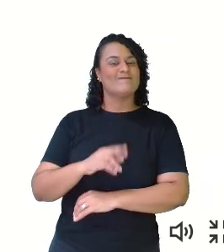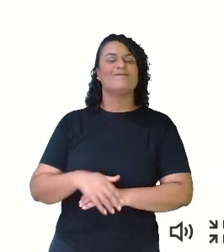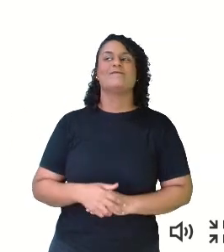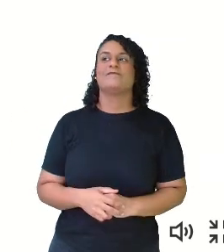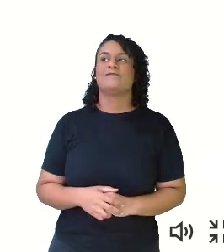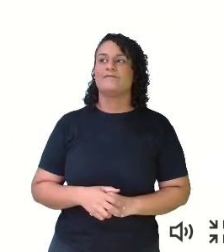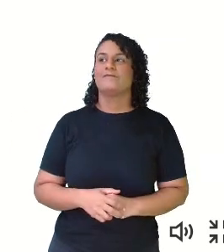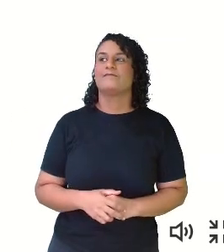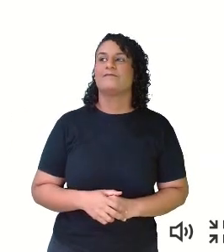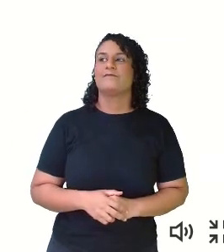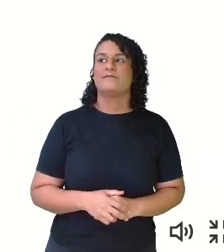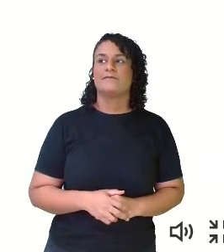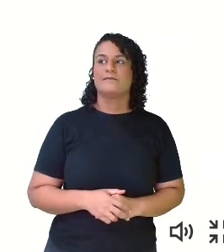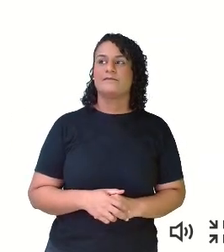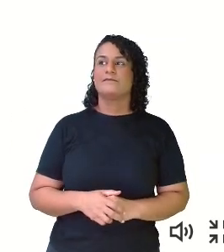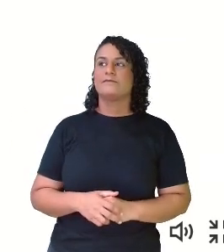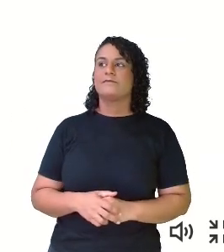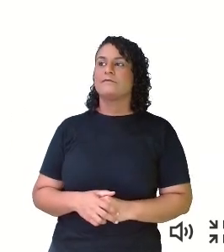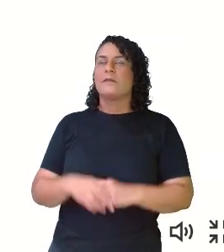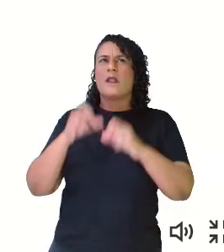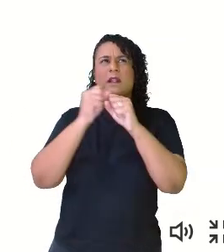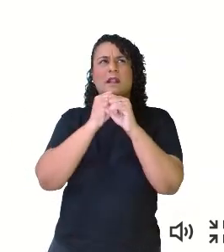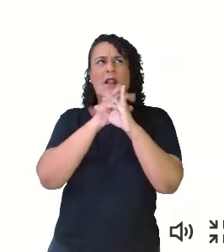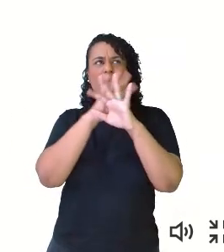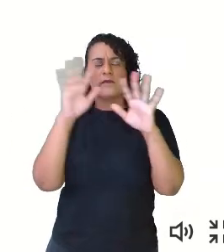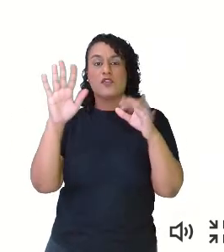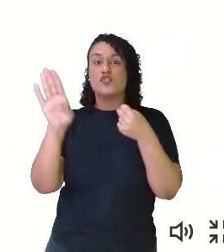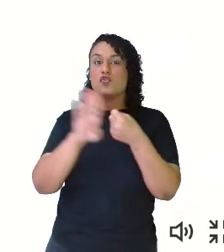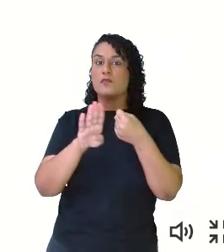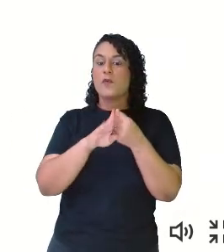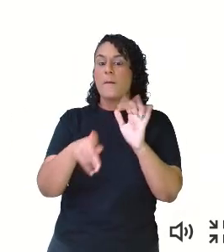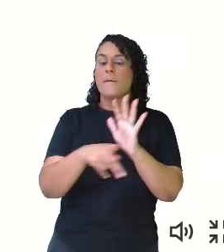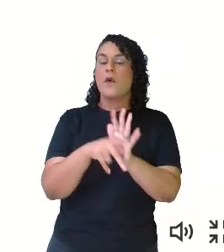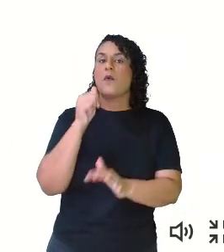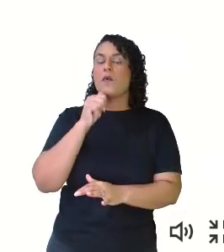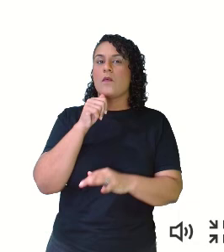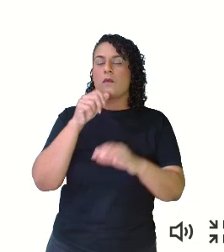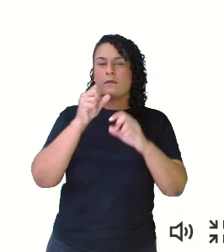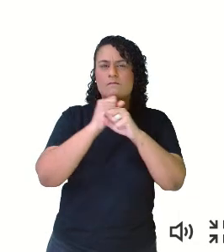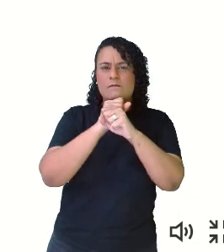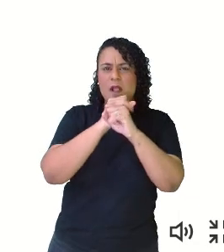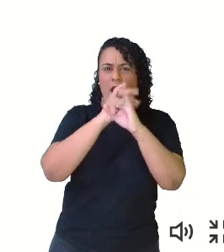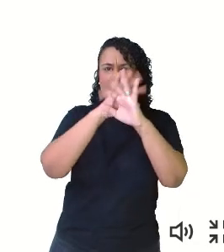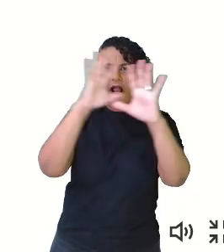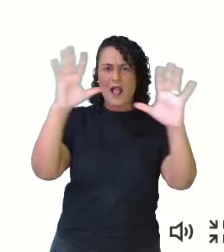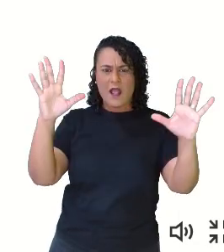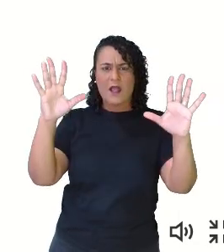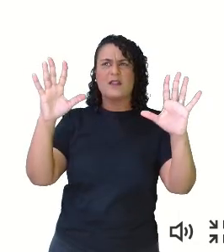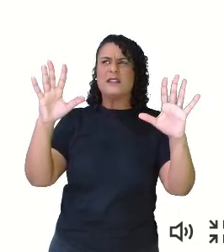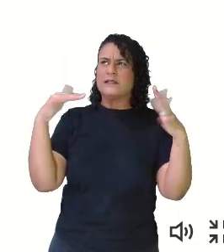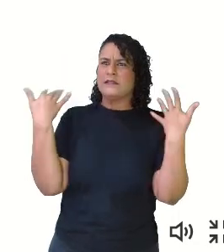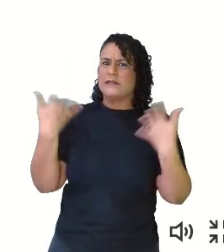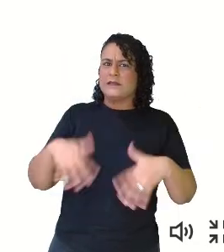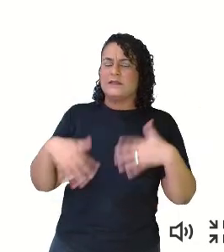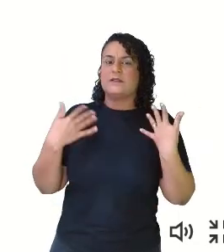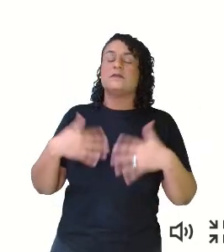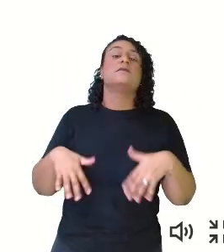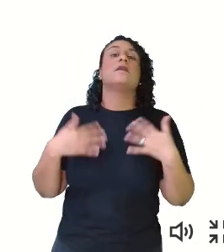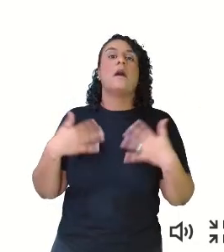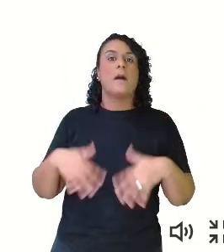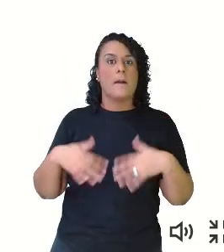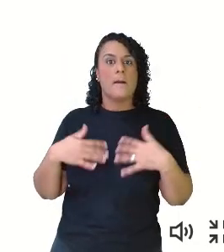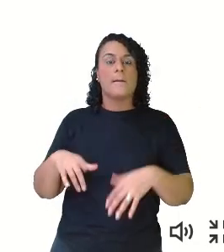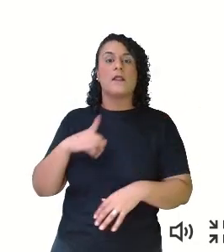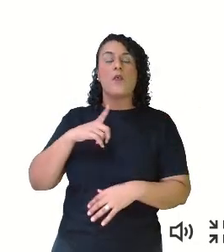pro próximo. Claridade, substantivo feminino. Claridade atenuada pela interposição